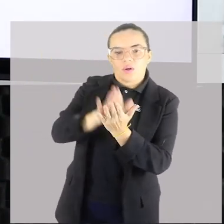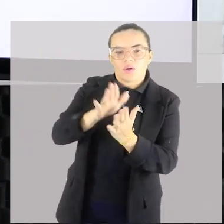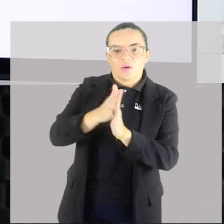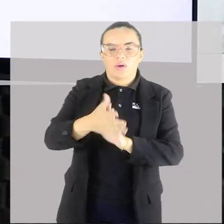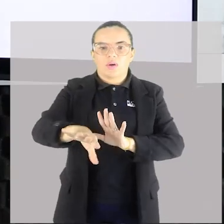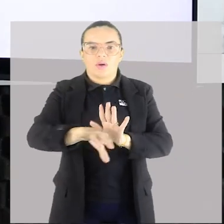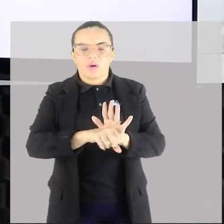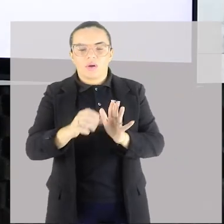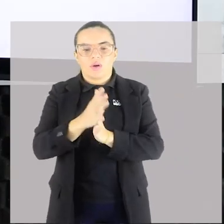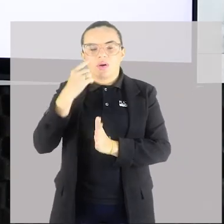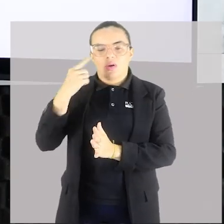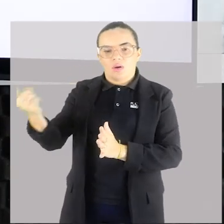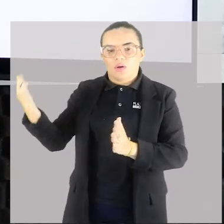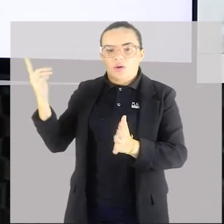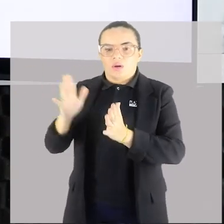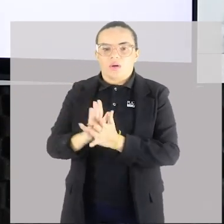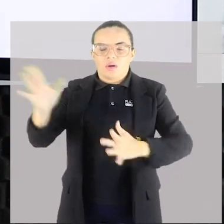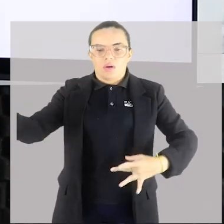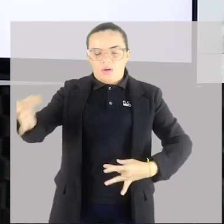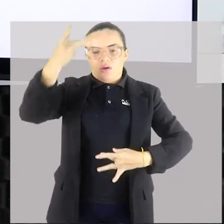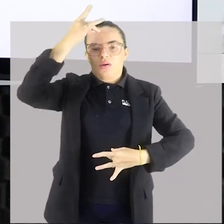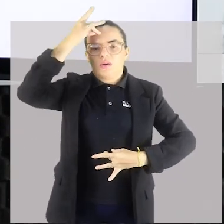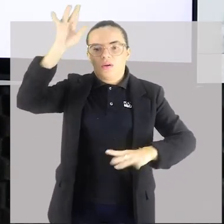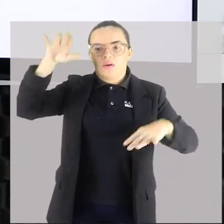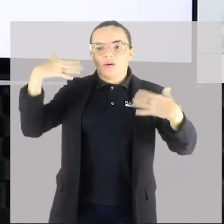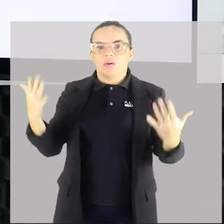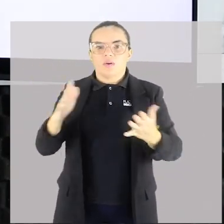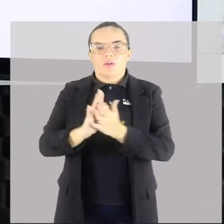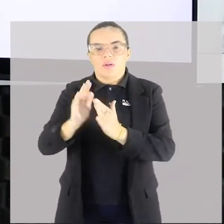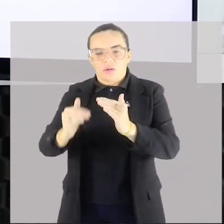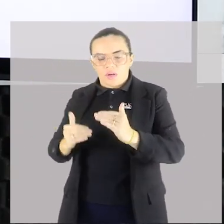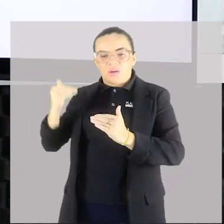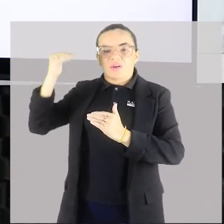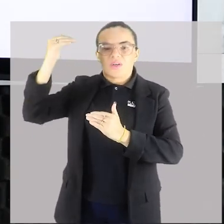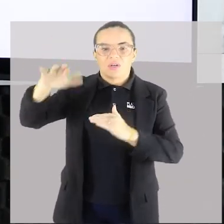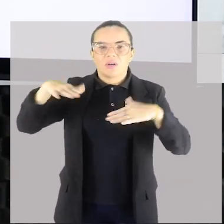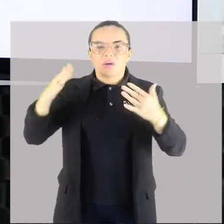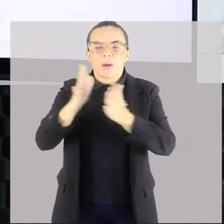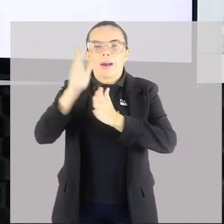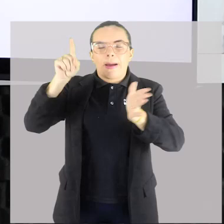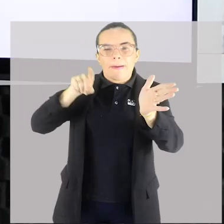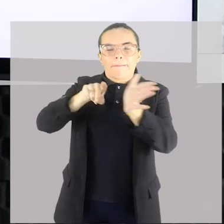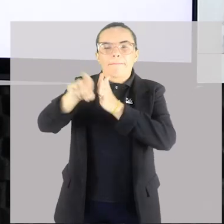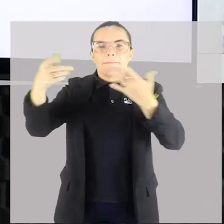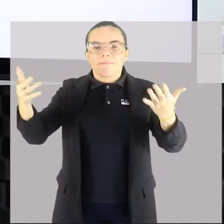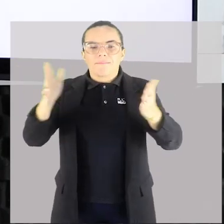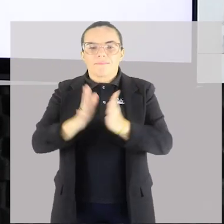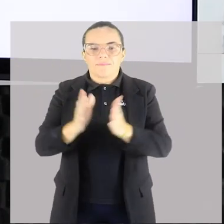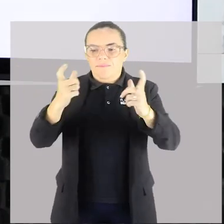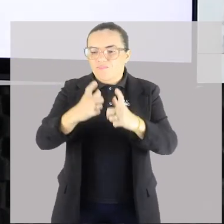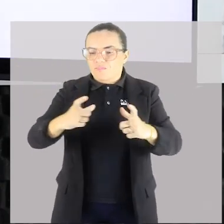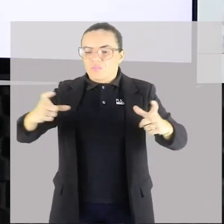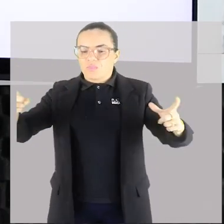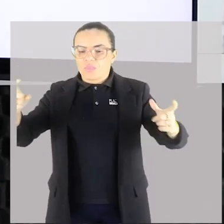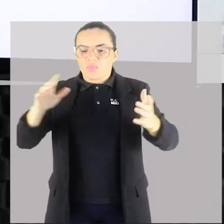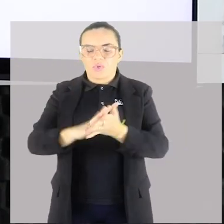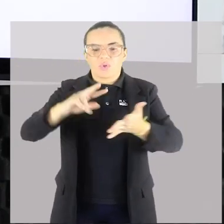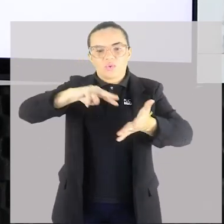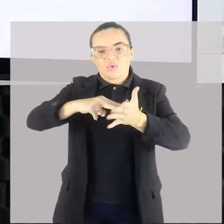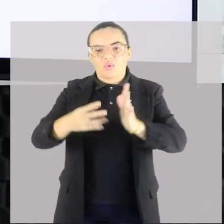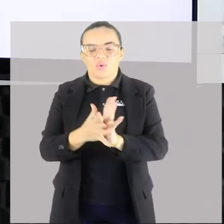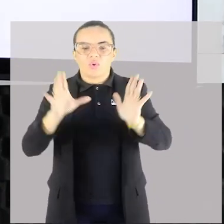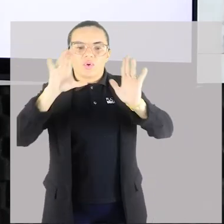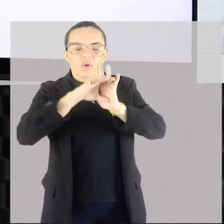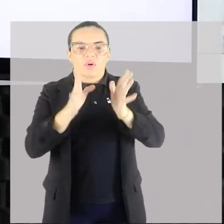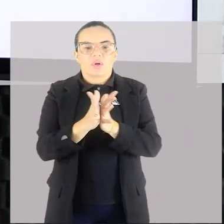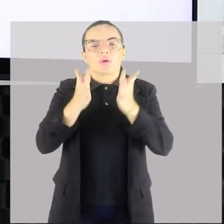performance, ela quebra com esses paradigmas. Ela vai mais além, ela questiona sobre essa amplitude do que poderia ser